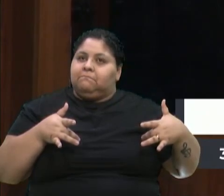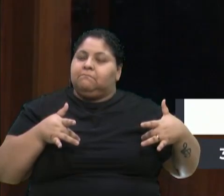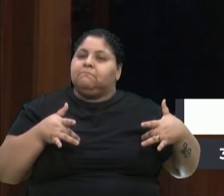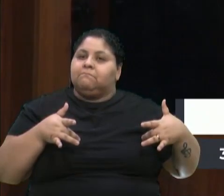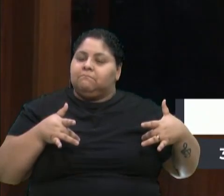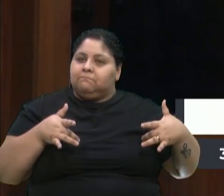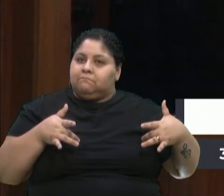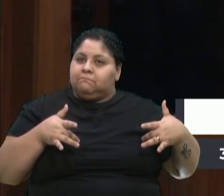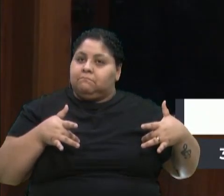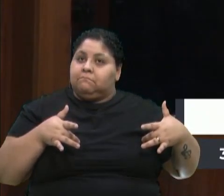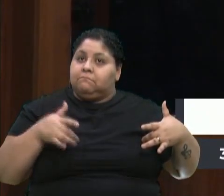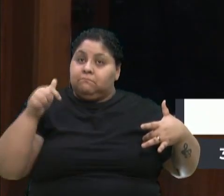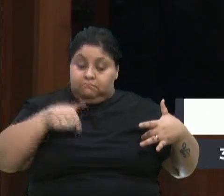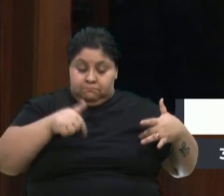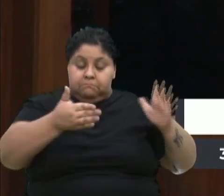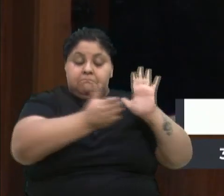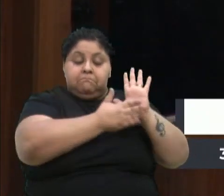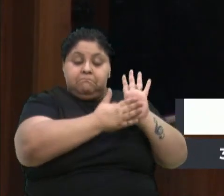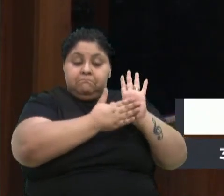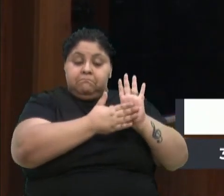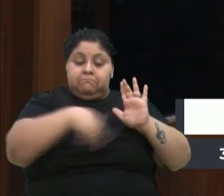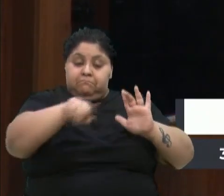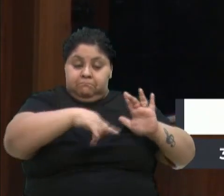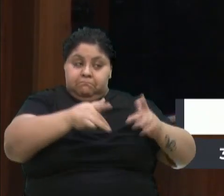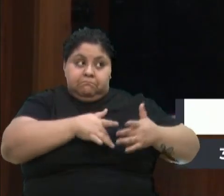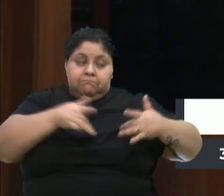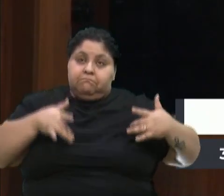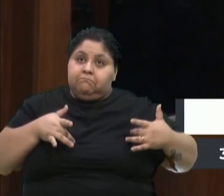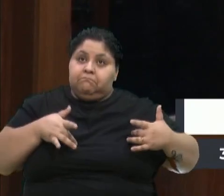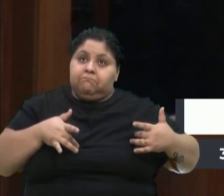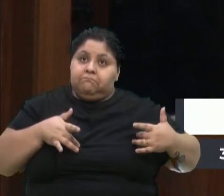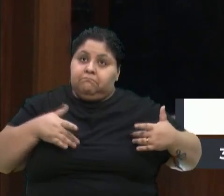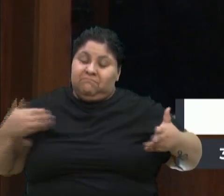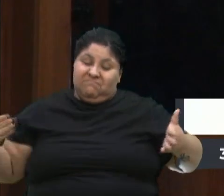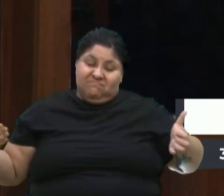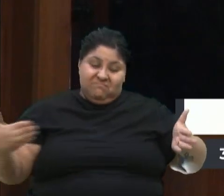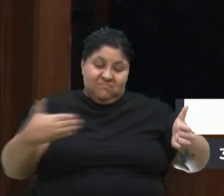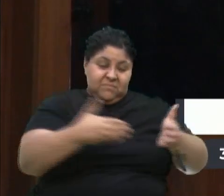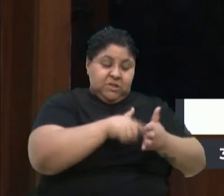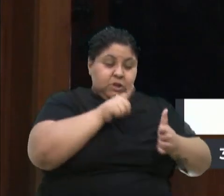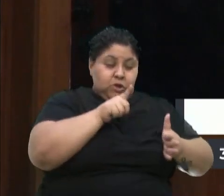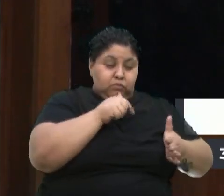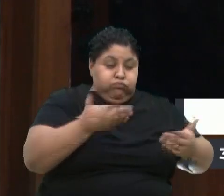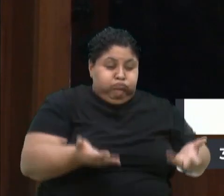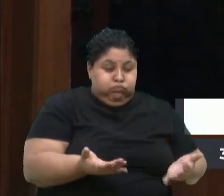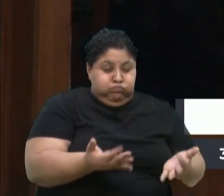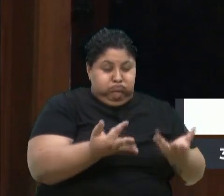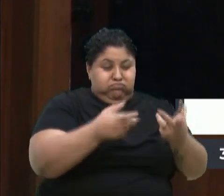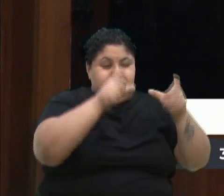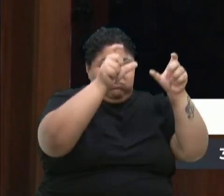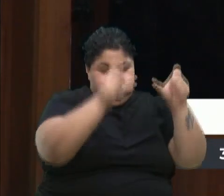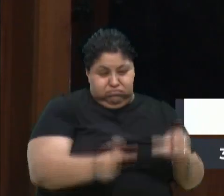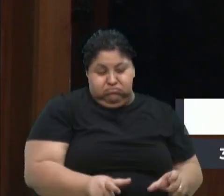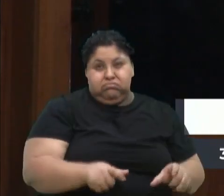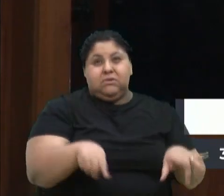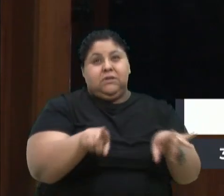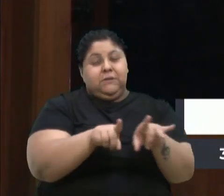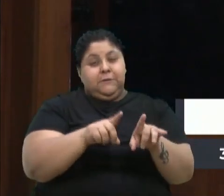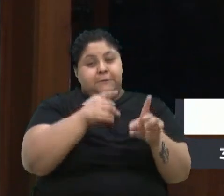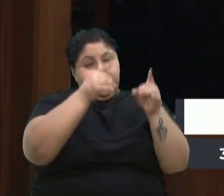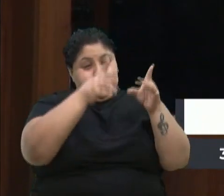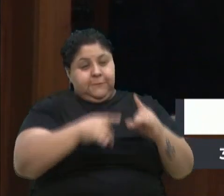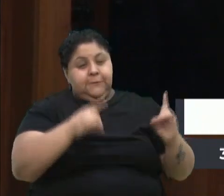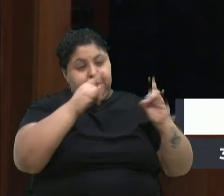e aqui registro, senhor presidente, nossa solidariedade aos atingidos pelas enchentes, em especial às entidades